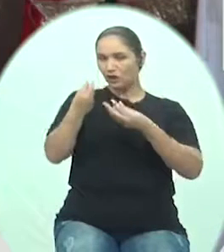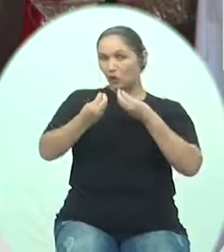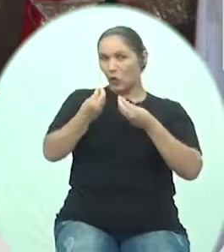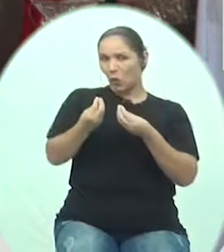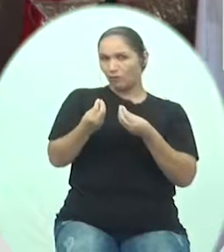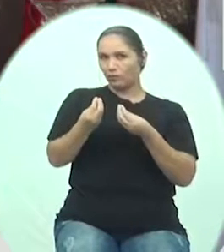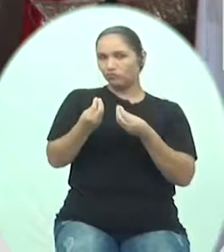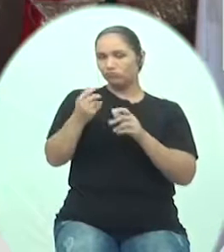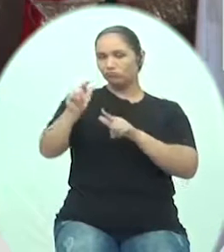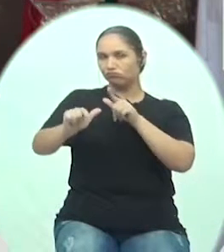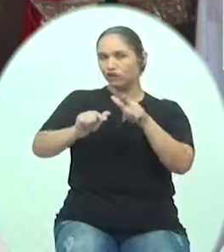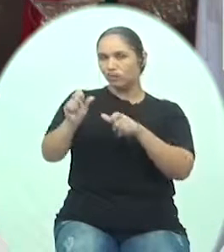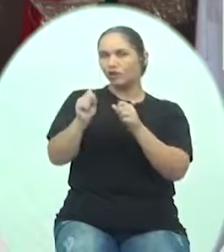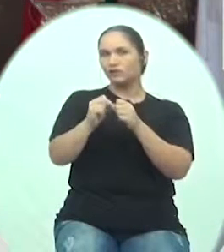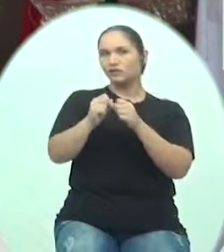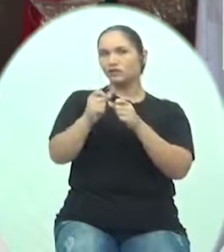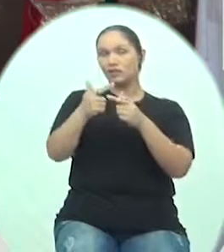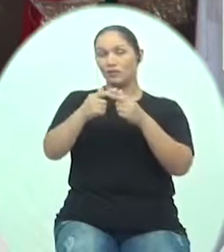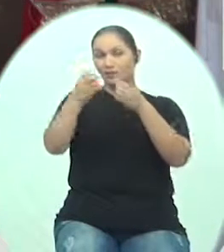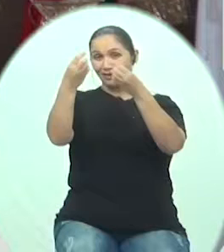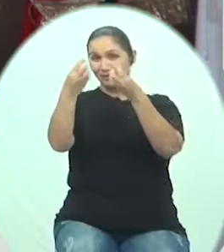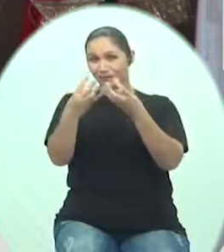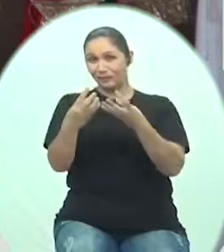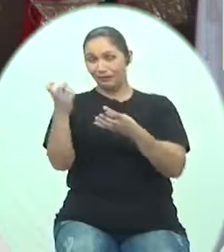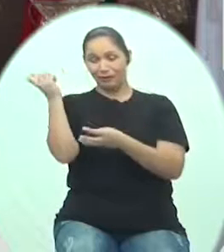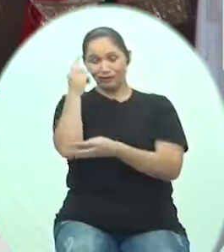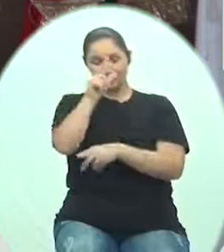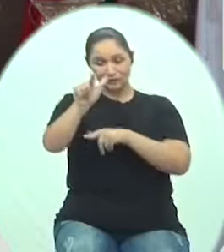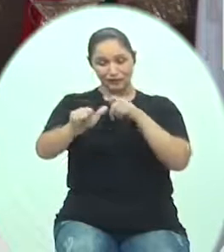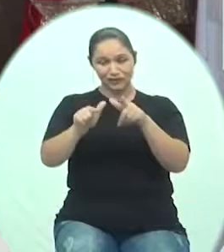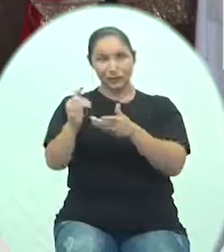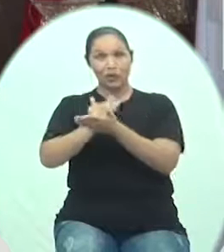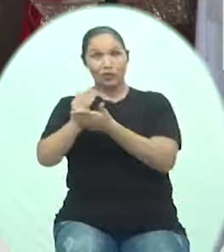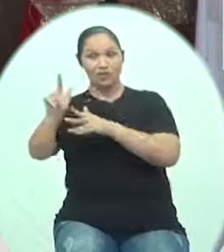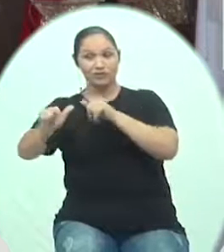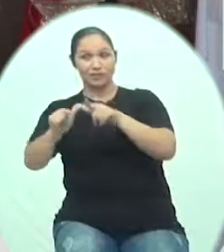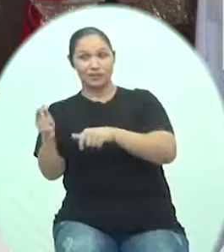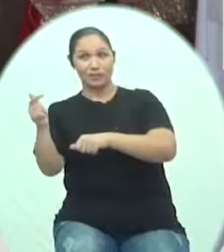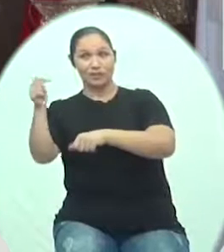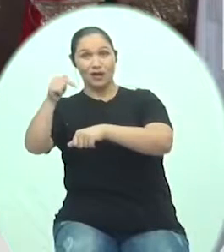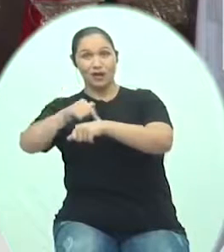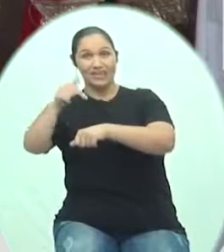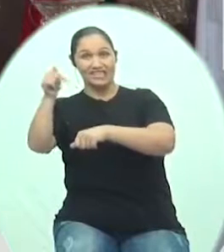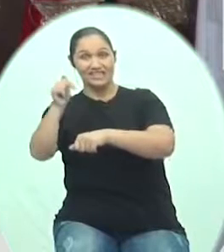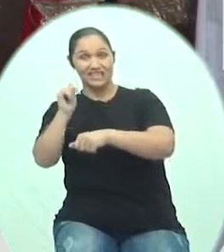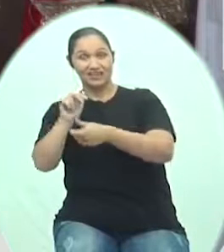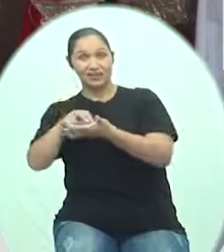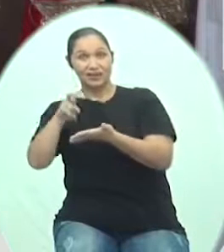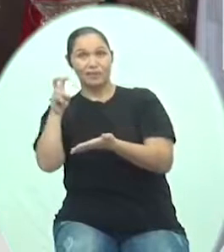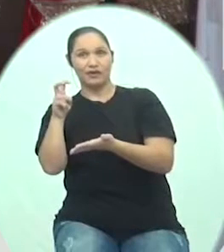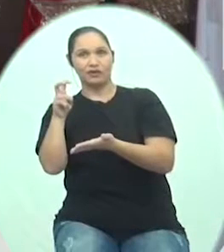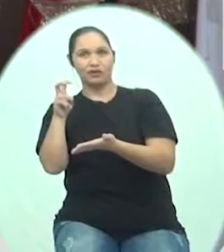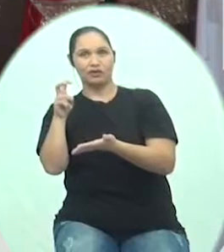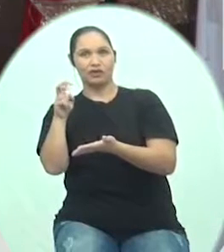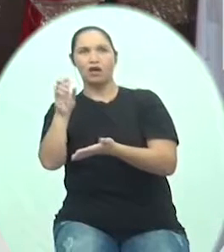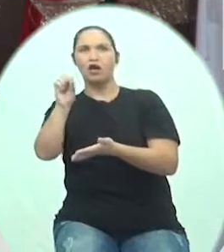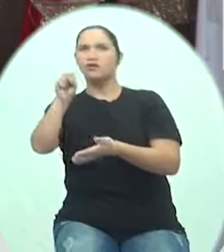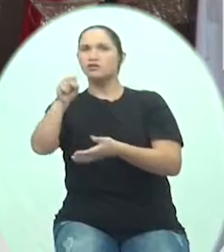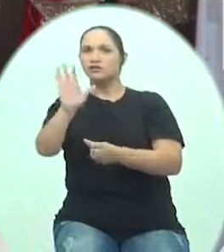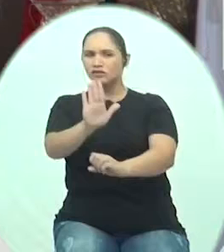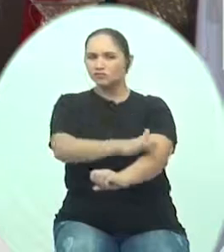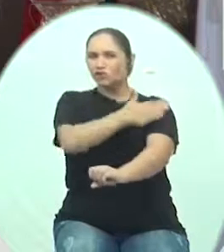era um trabalho muito difícil essas mulheres começavam 7 da manhã muitas vezes trabalhavam 16 horas também tinham